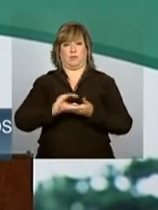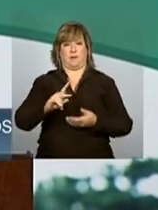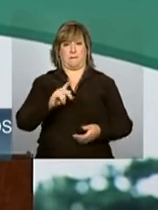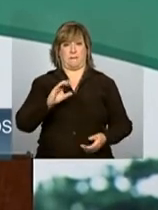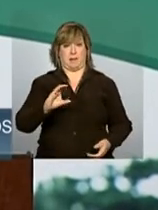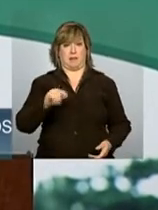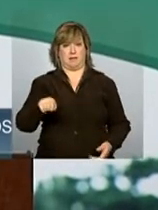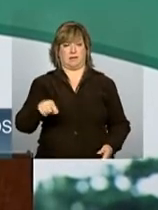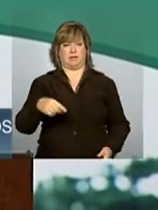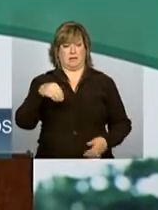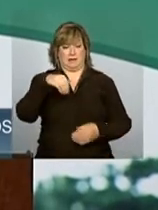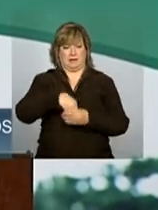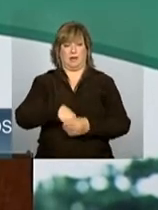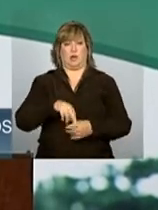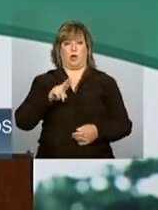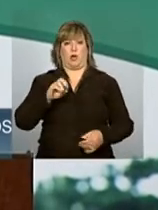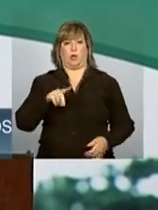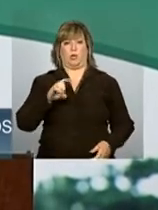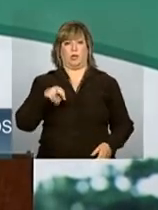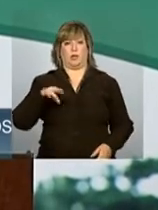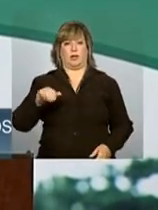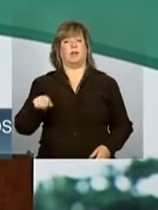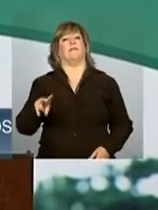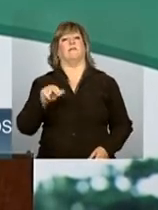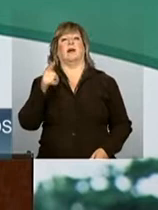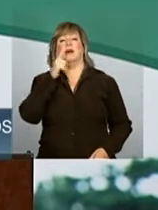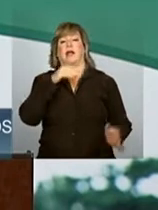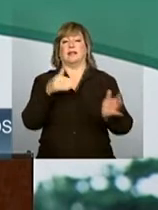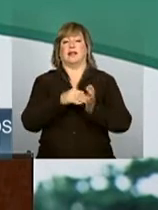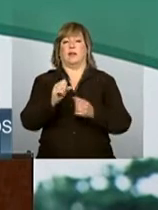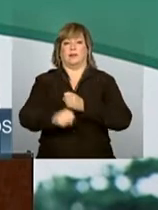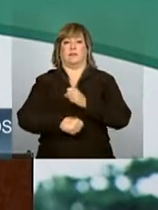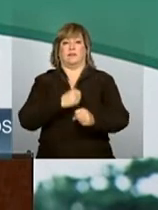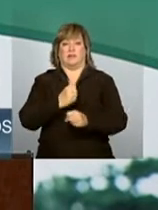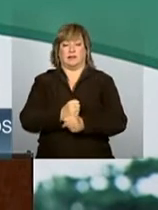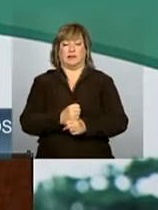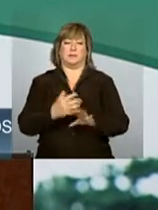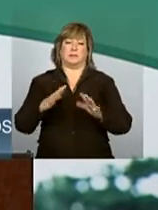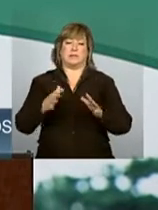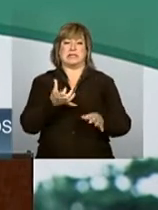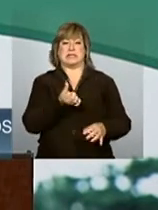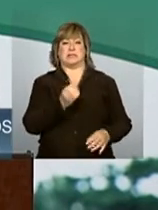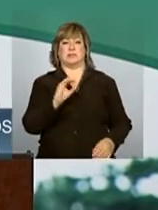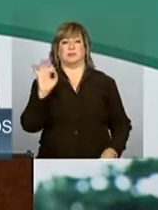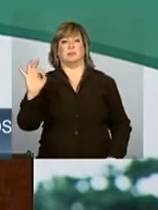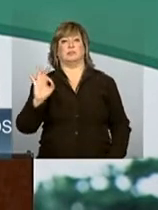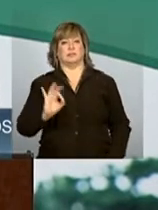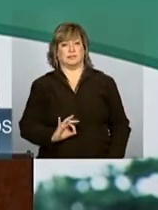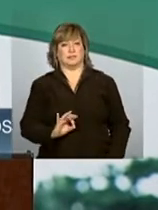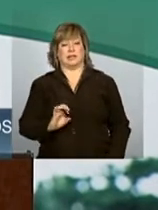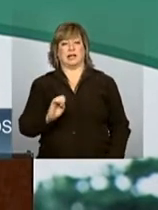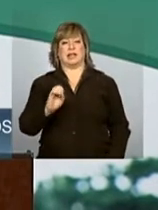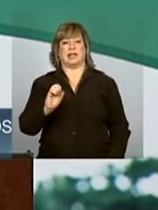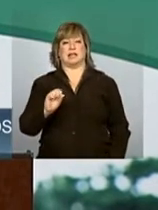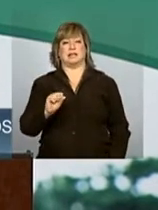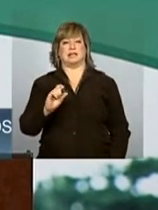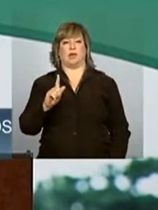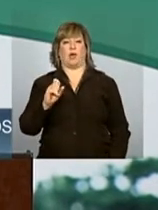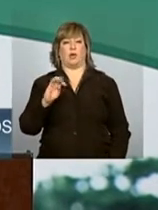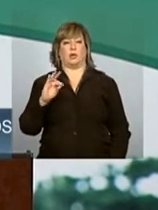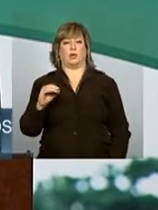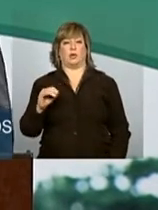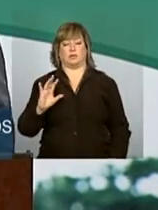no estado, nós vamos atingir, até ano que vem, em torno de 60% de esgoto sanitário no estado de